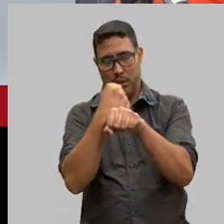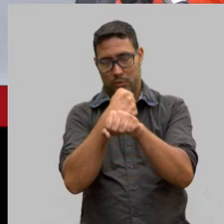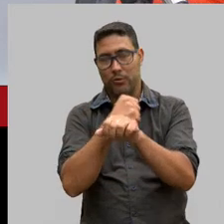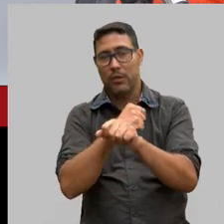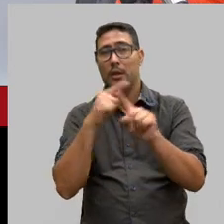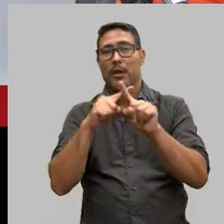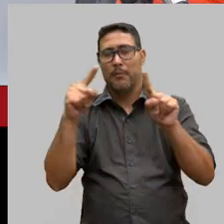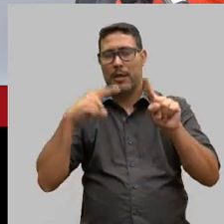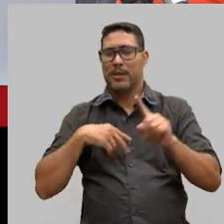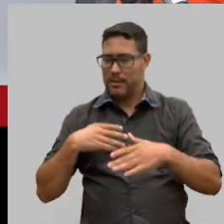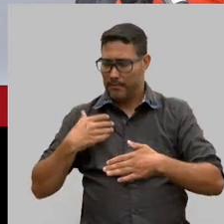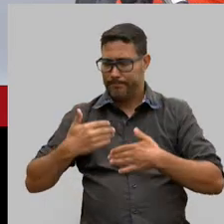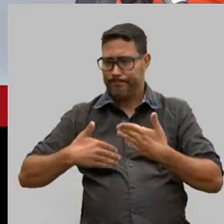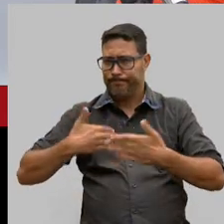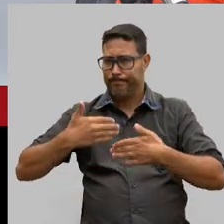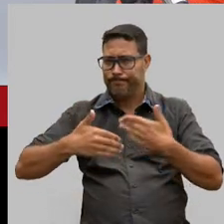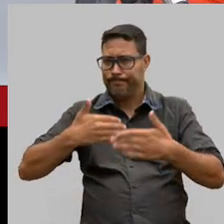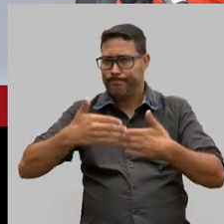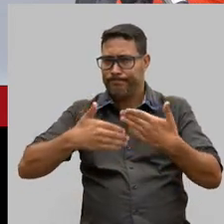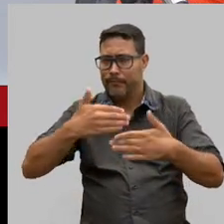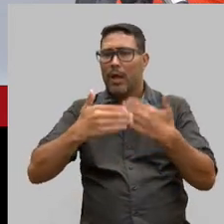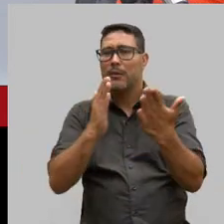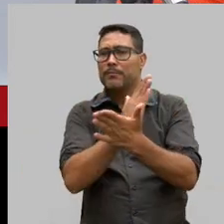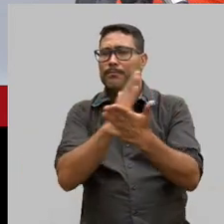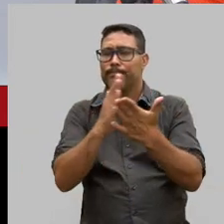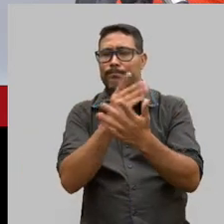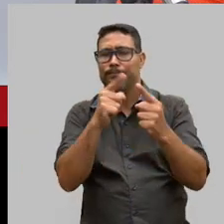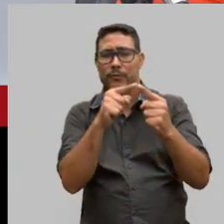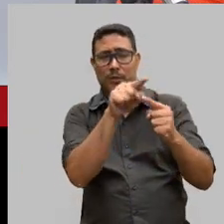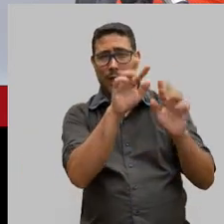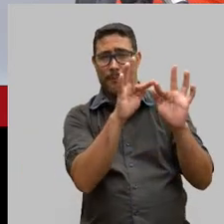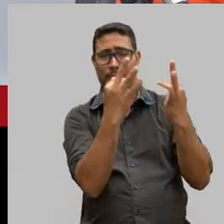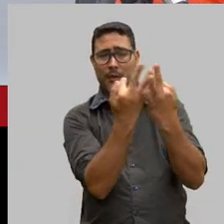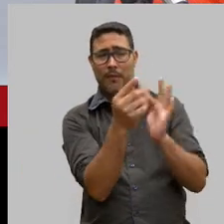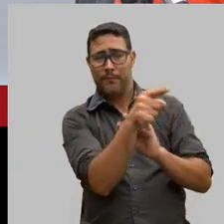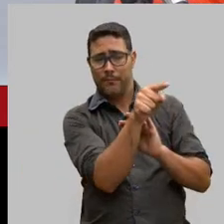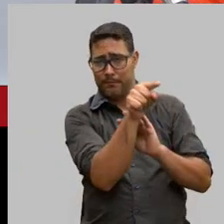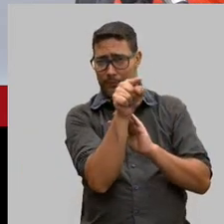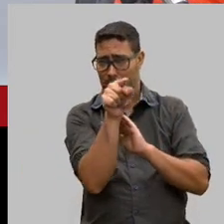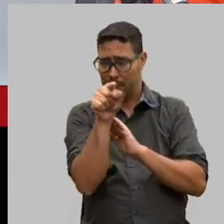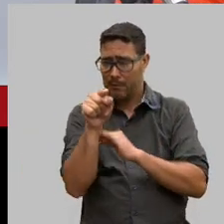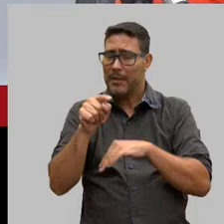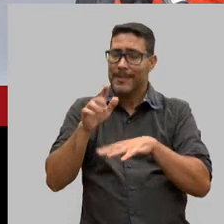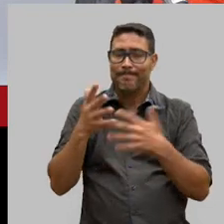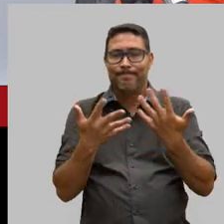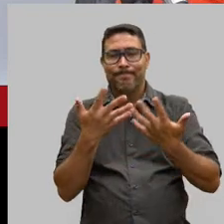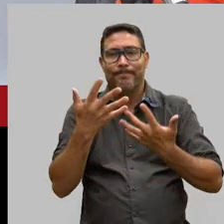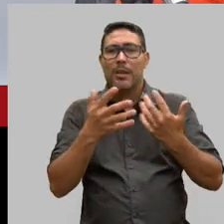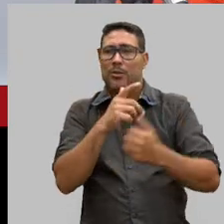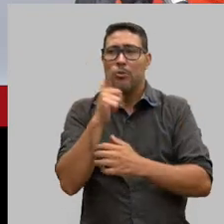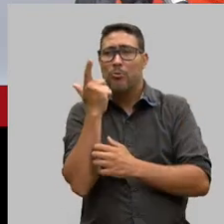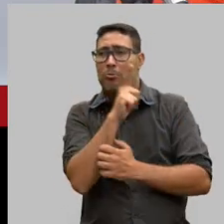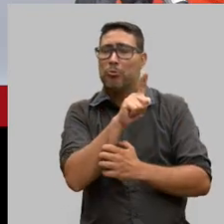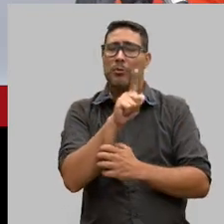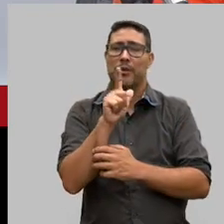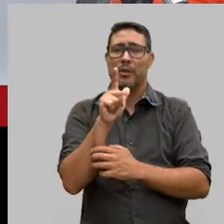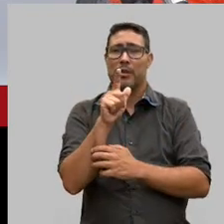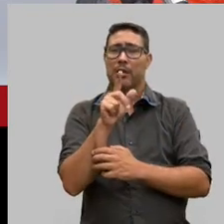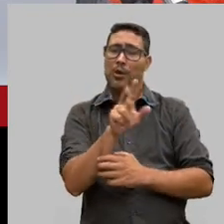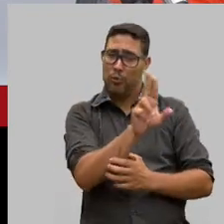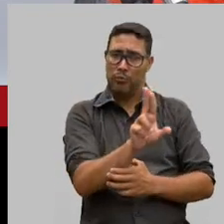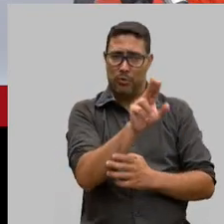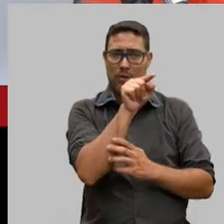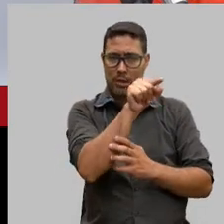desenvolvendo algumas formas de que essas famílias pelo menos consigam através dos serviços públicos então